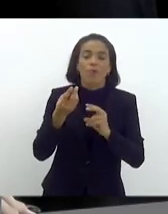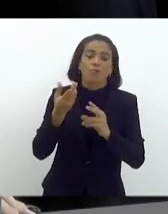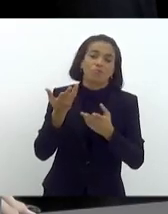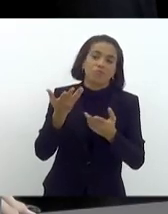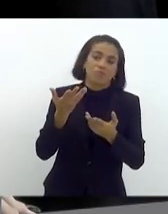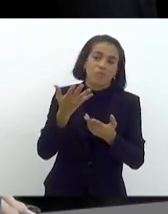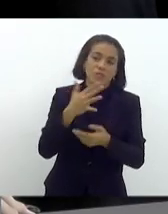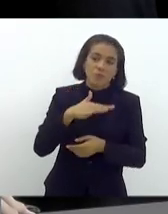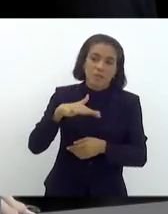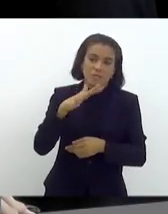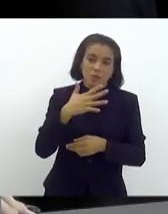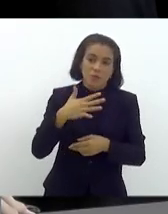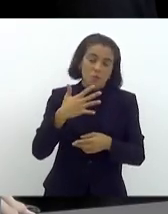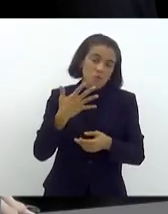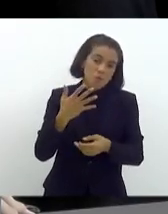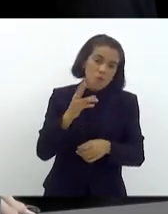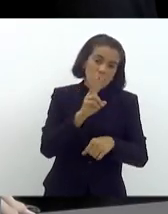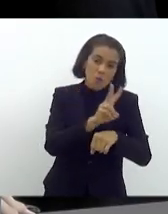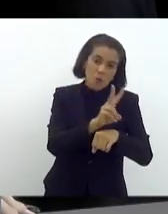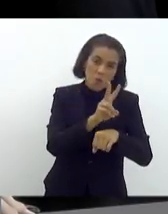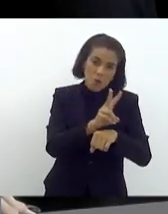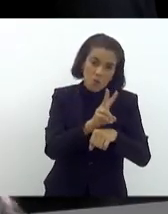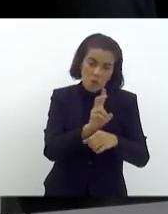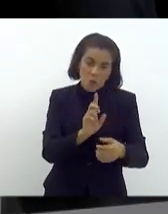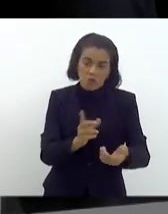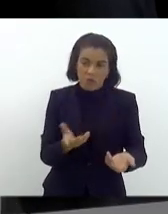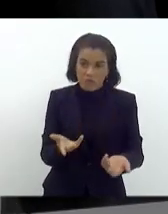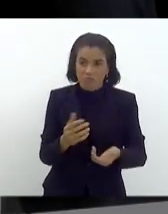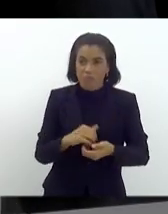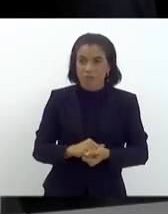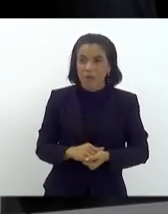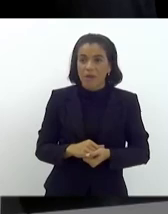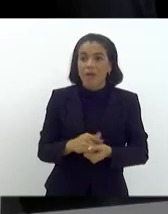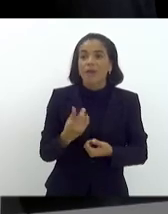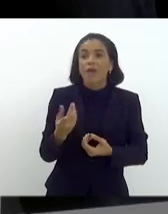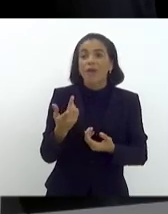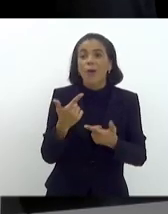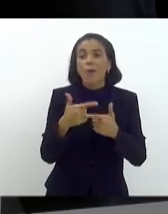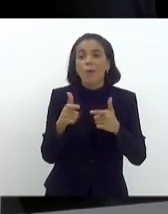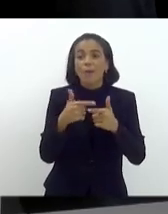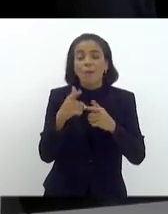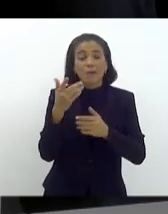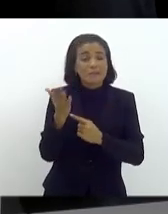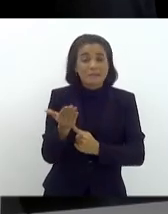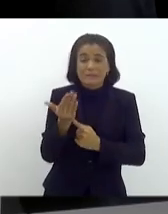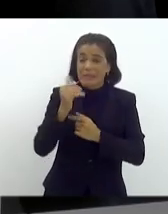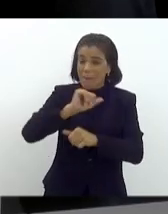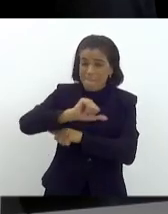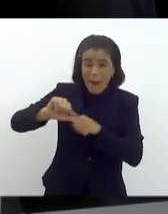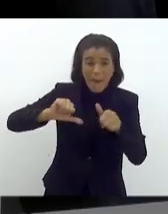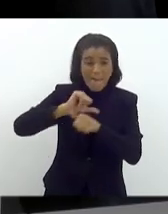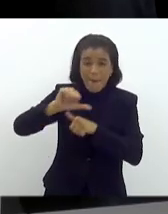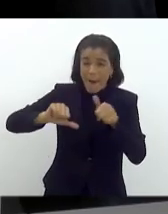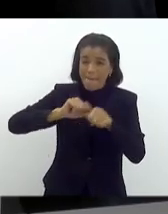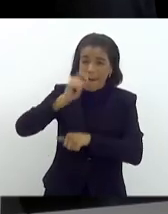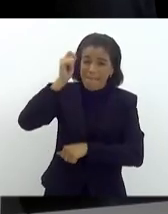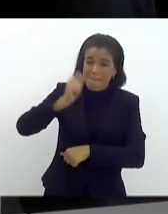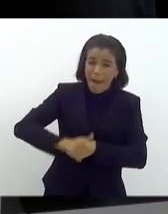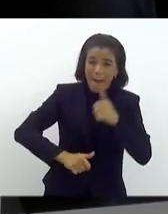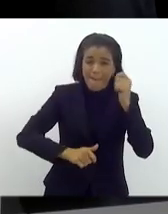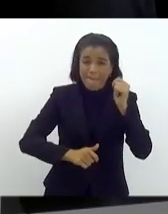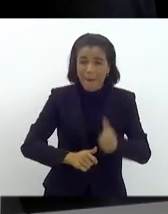para a gente ver o que que você válido que não vai ser válido e o grande problema é que Essas tecnologias se renovam de forma muito séria